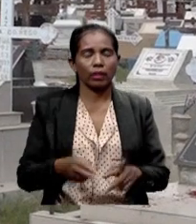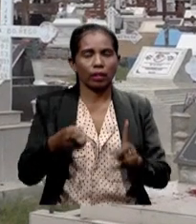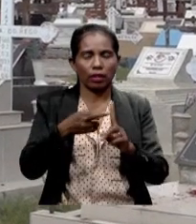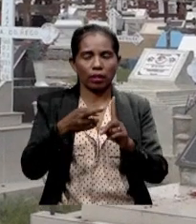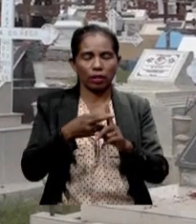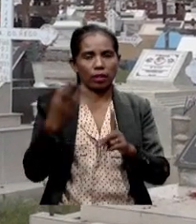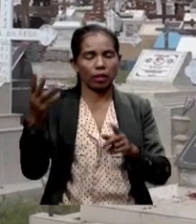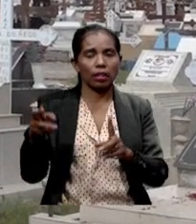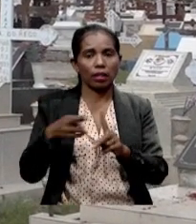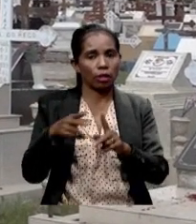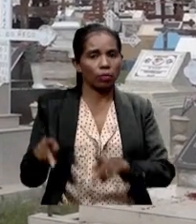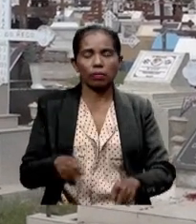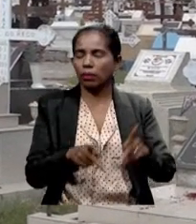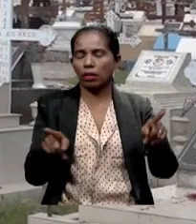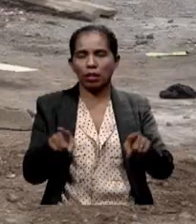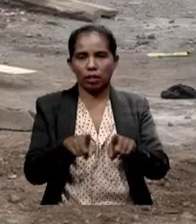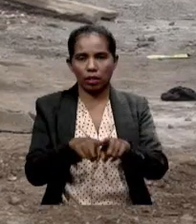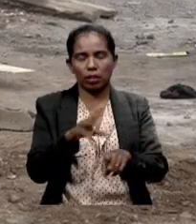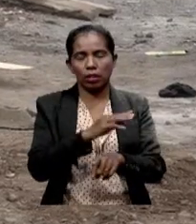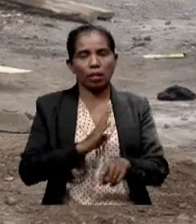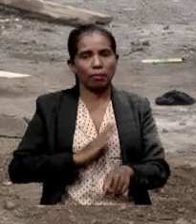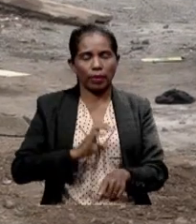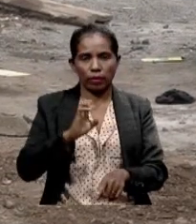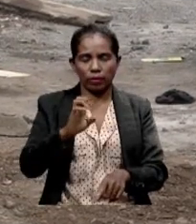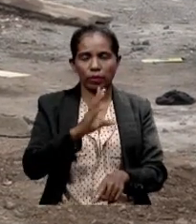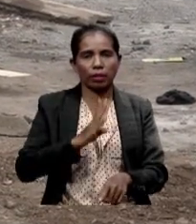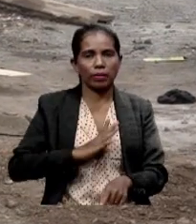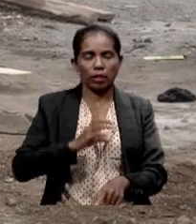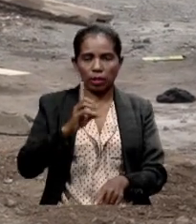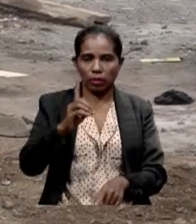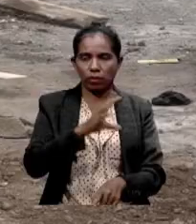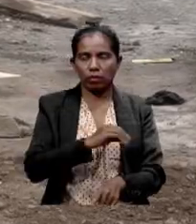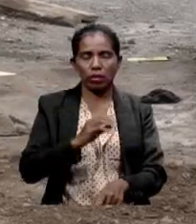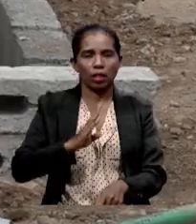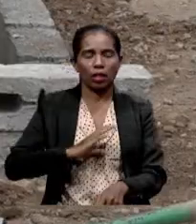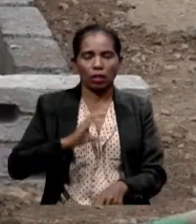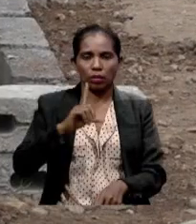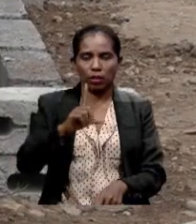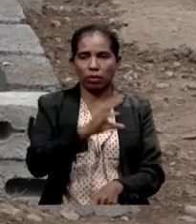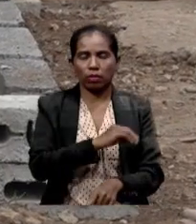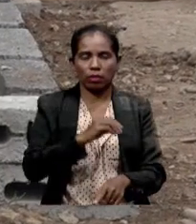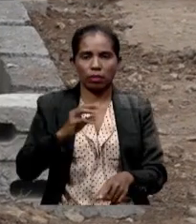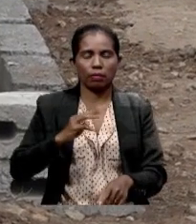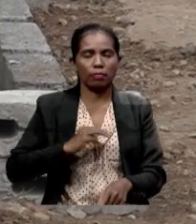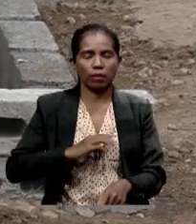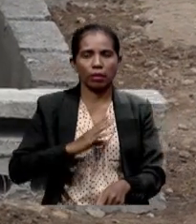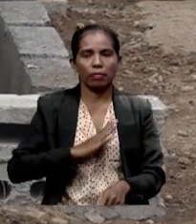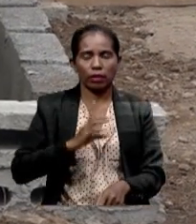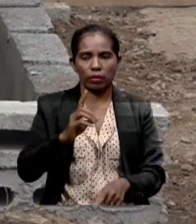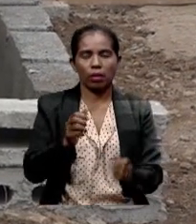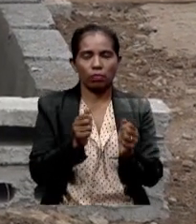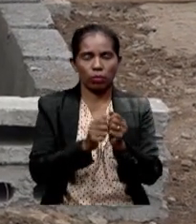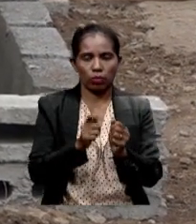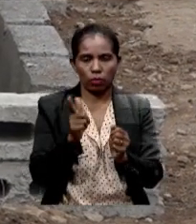público Sirhanesan, cemitério público Becusi, Bidau Santa Ana, Cacaulidun, Santa Cruz, Nobe 2, Samutu